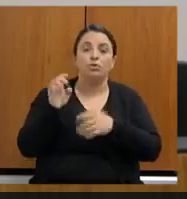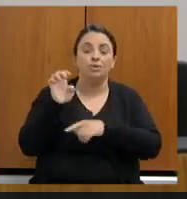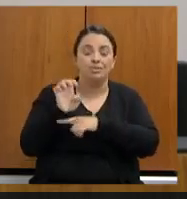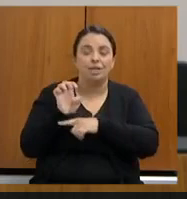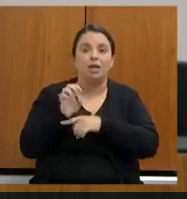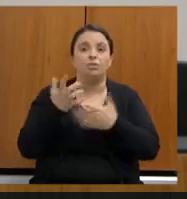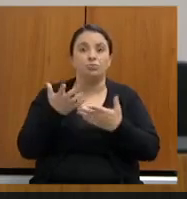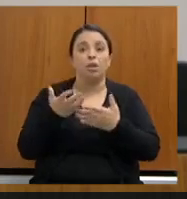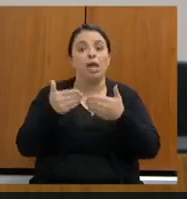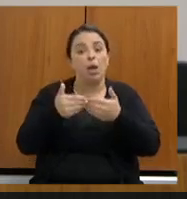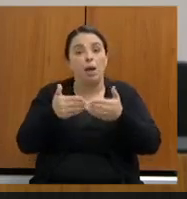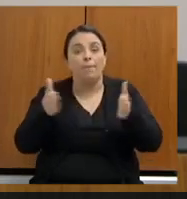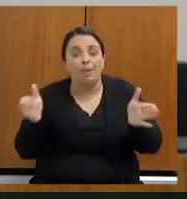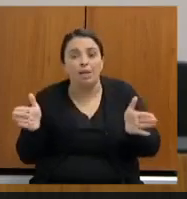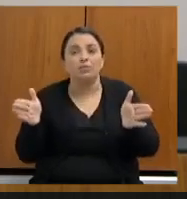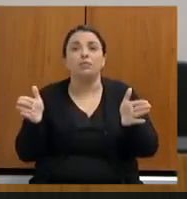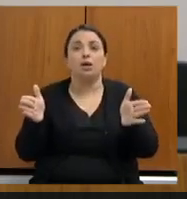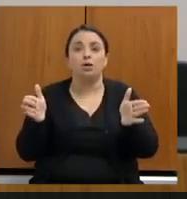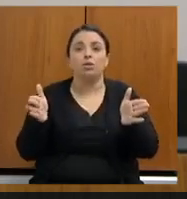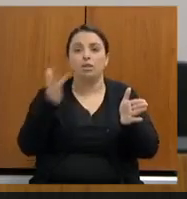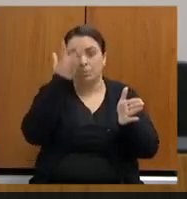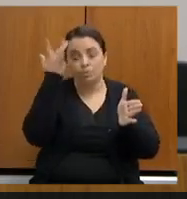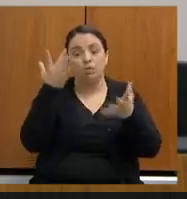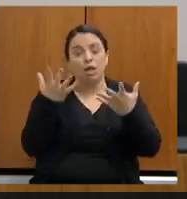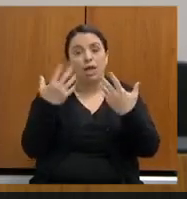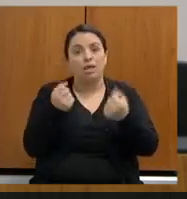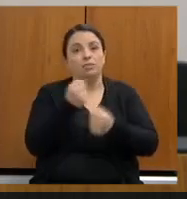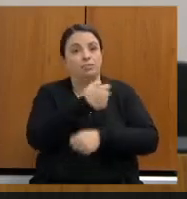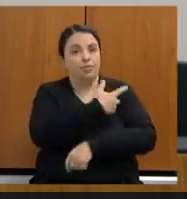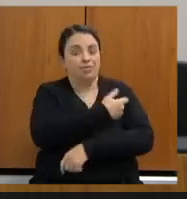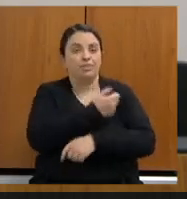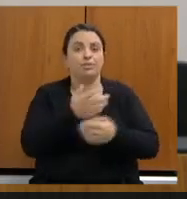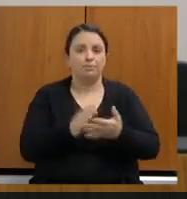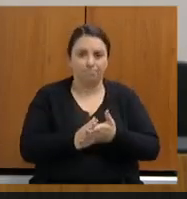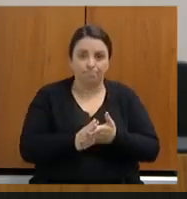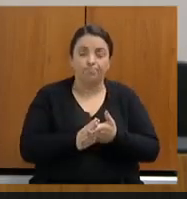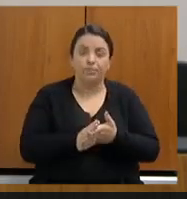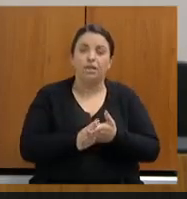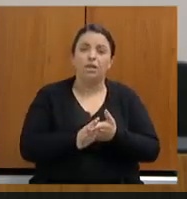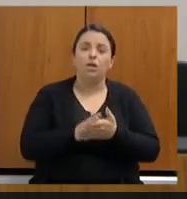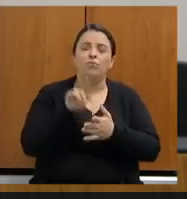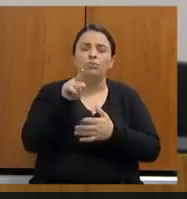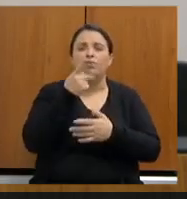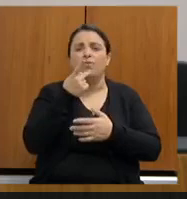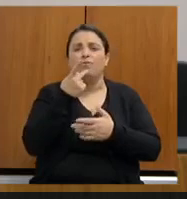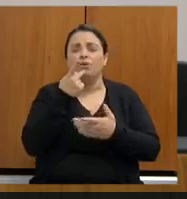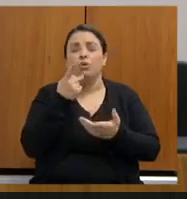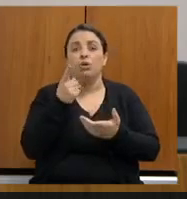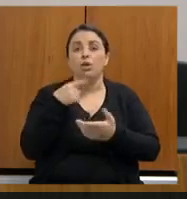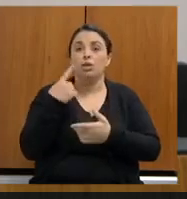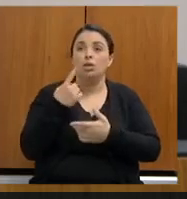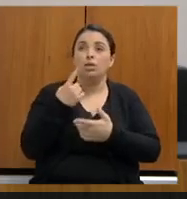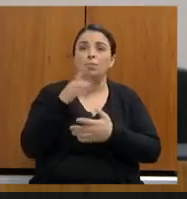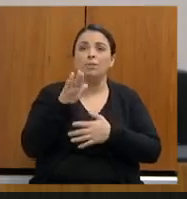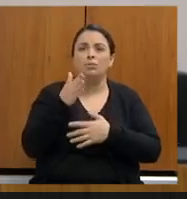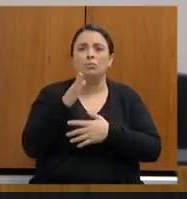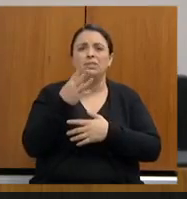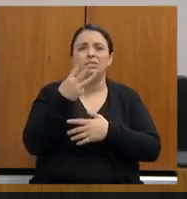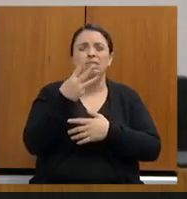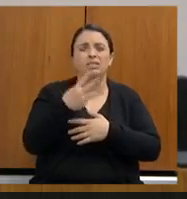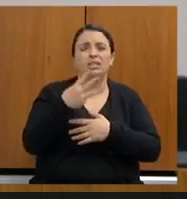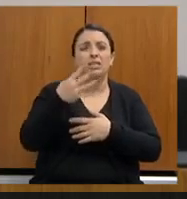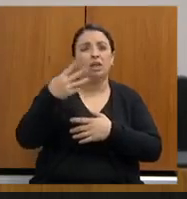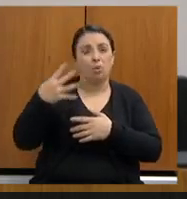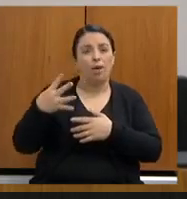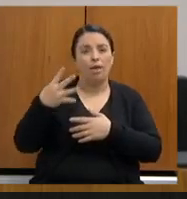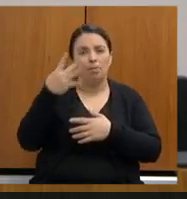dos Servidores com relação à vacinação o show inicialmente diz que nós perdemos 34